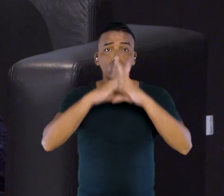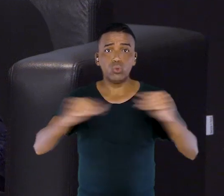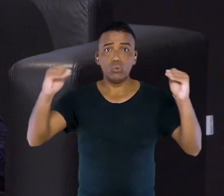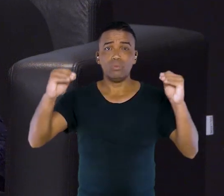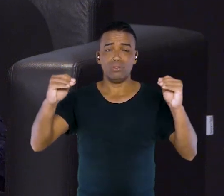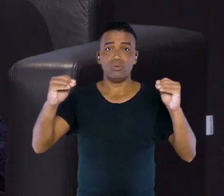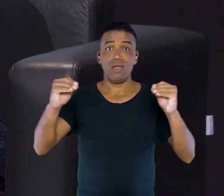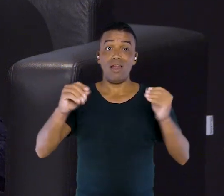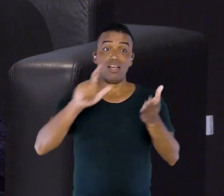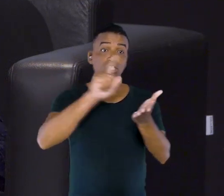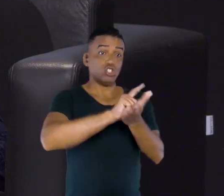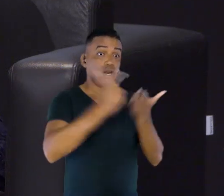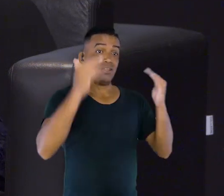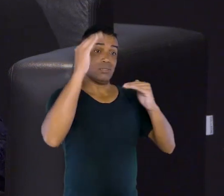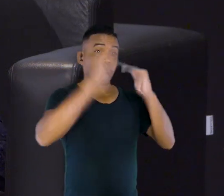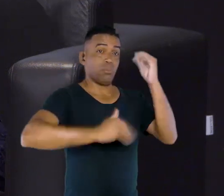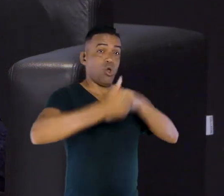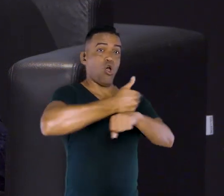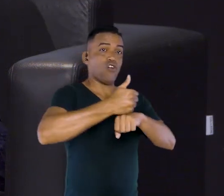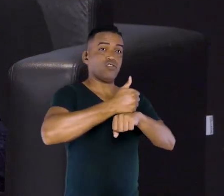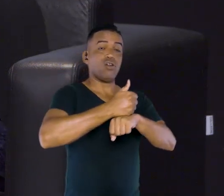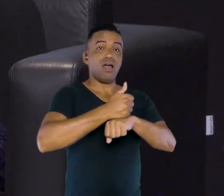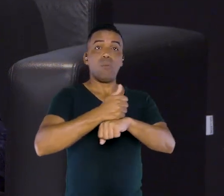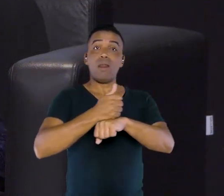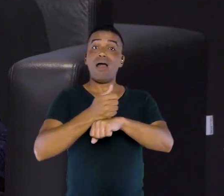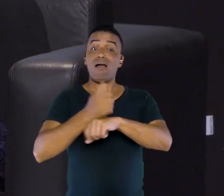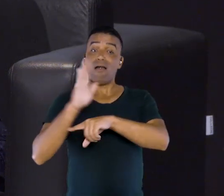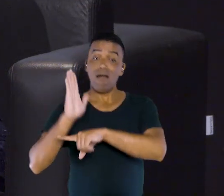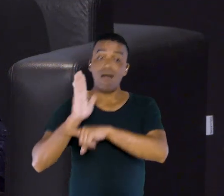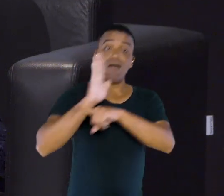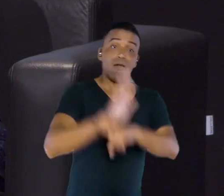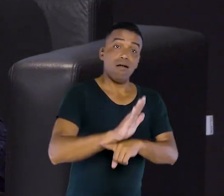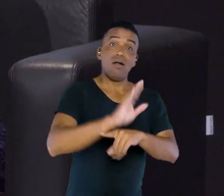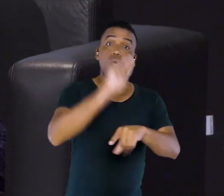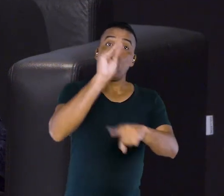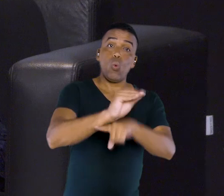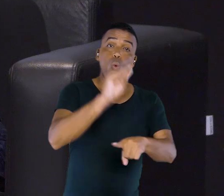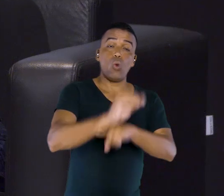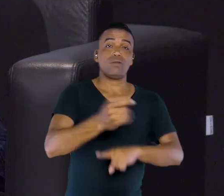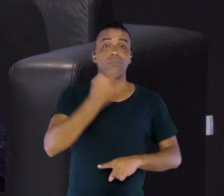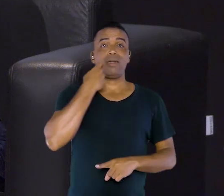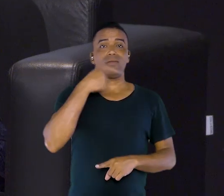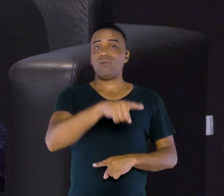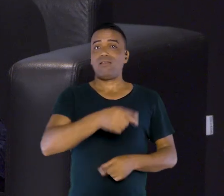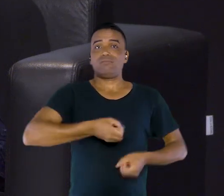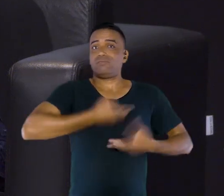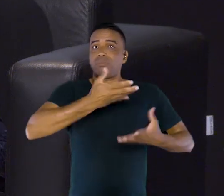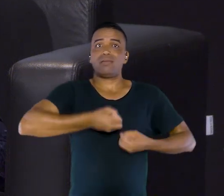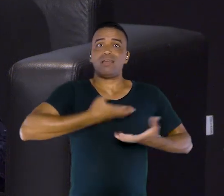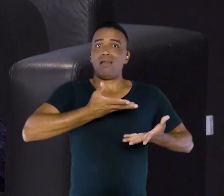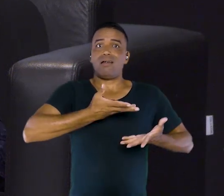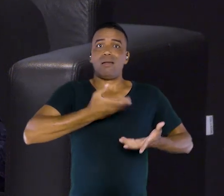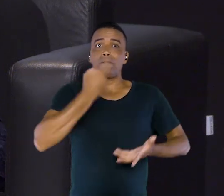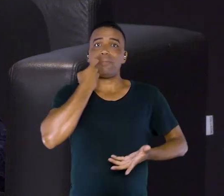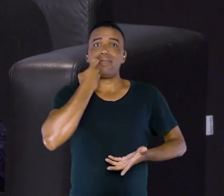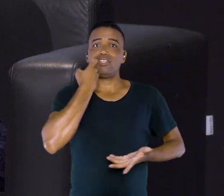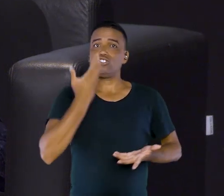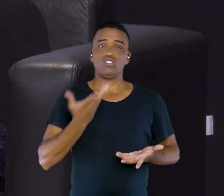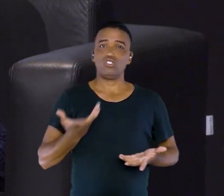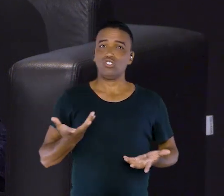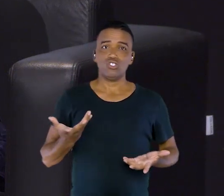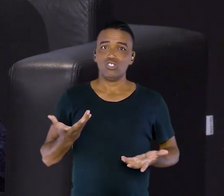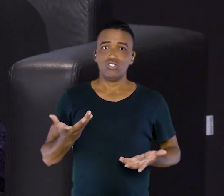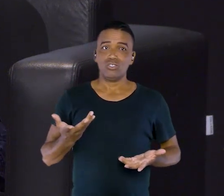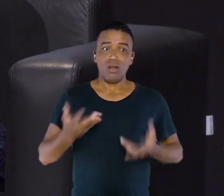estava usando jornalismo para falar em nome dos peixes, porque os peixes não podiam falar por eles e eles